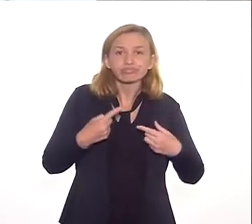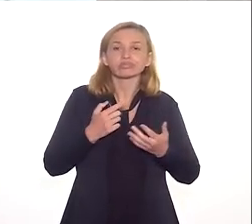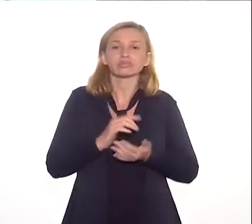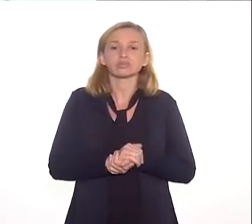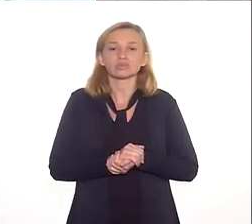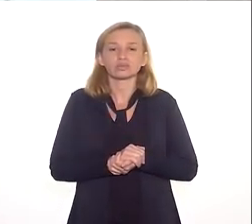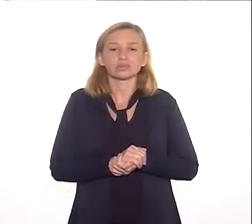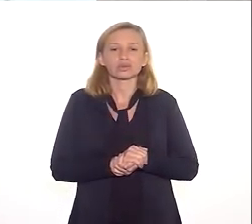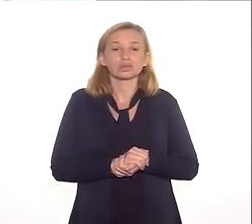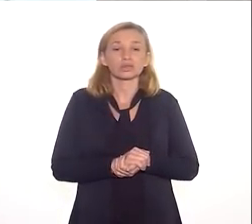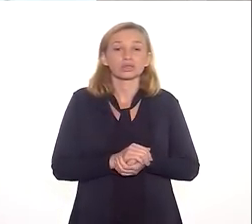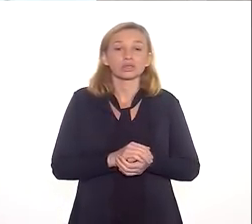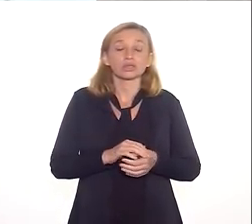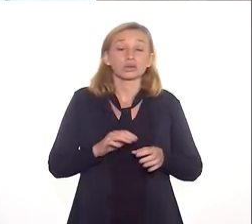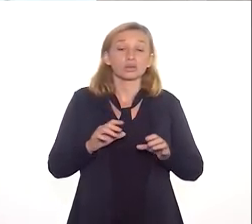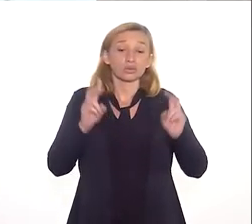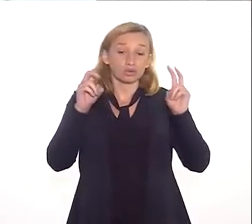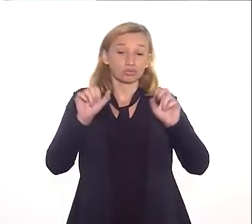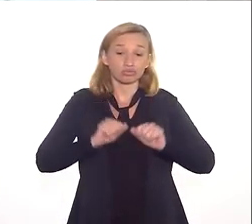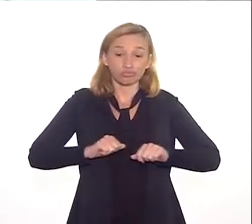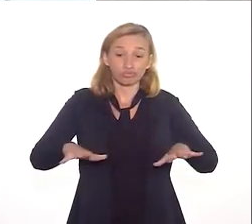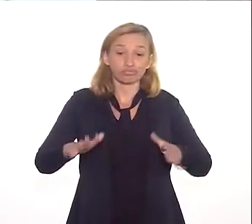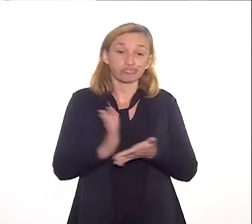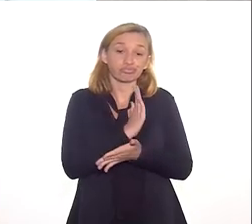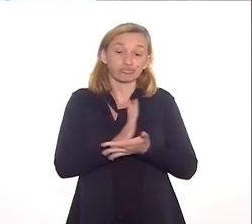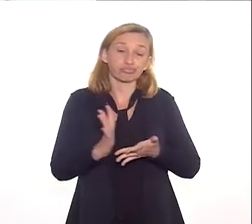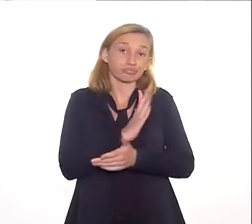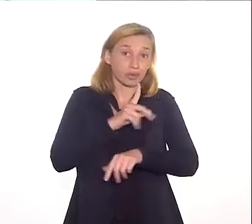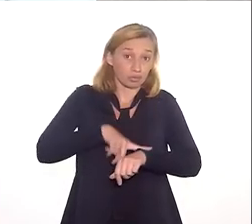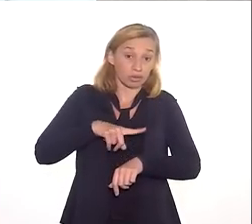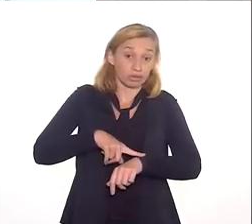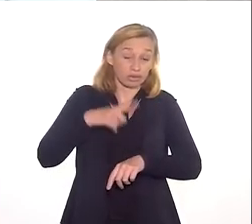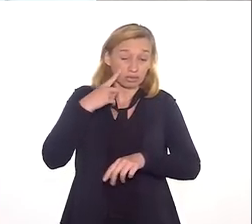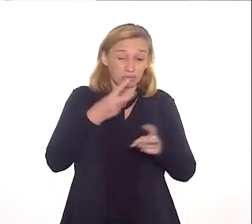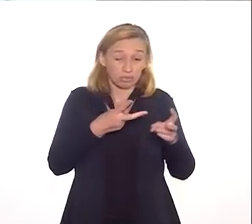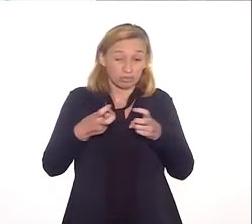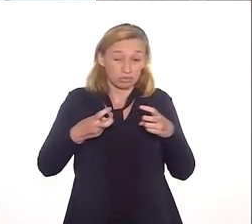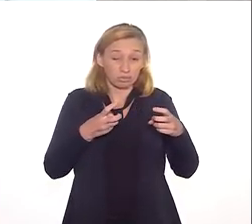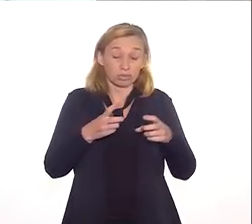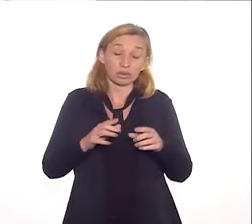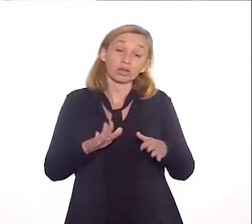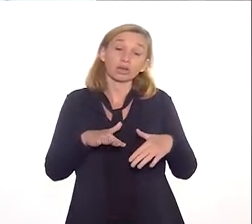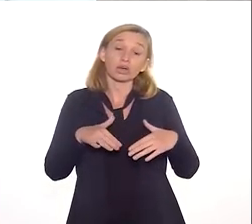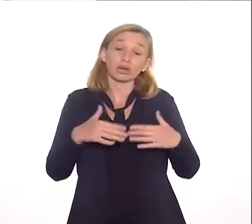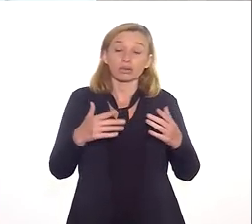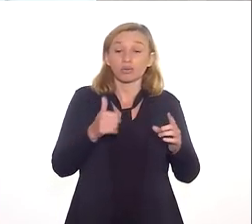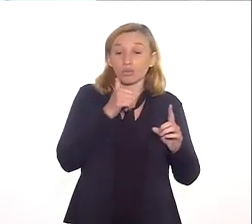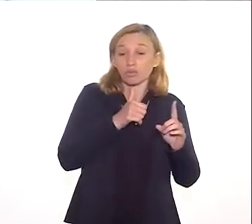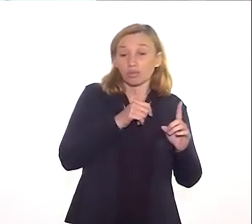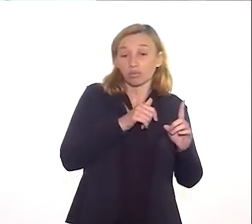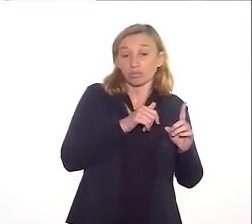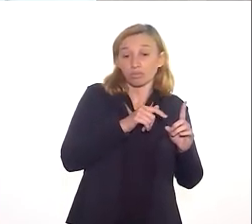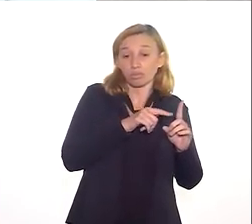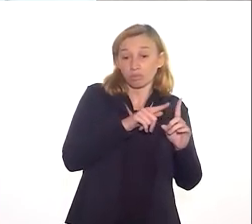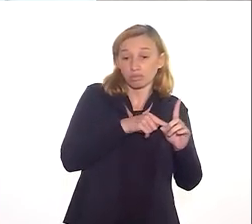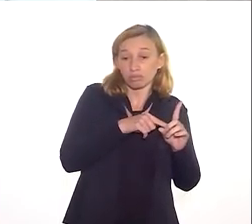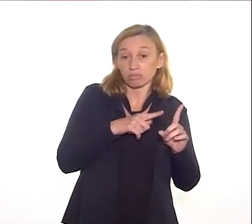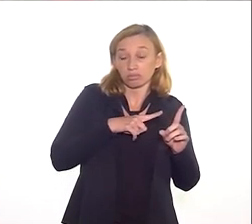né, sobre a pandemia, que em algum momento a gente venha a identificar que alguma grávida teve algum